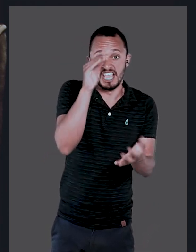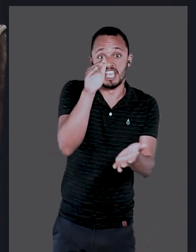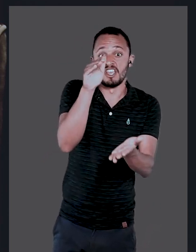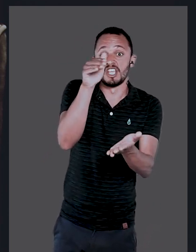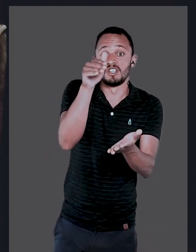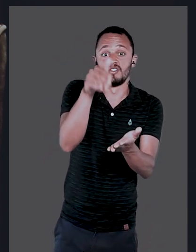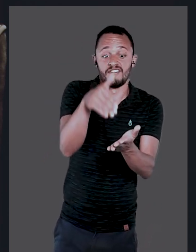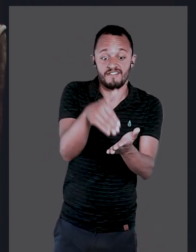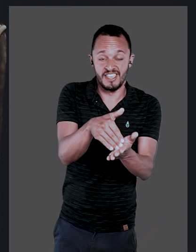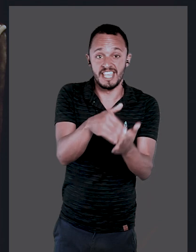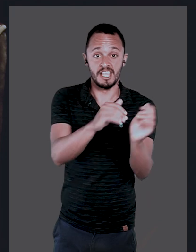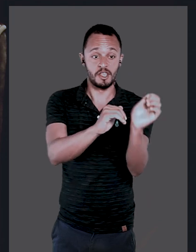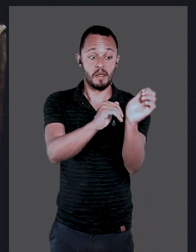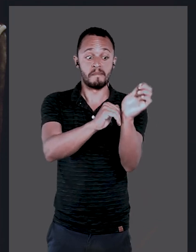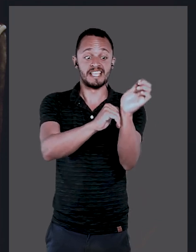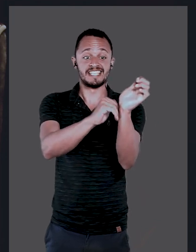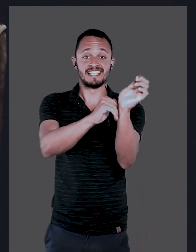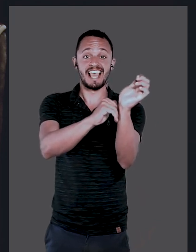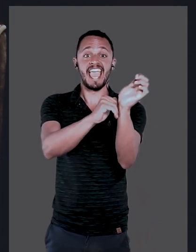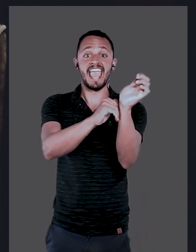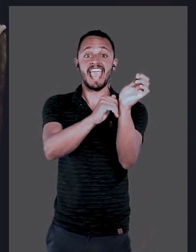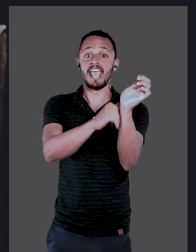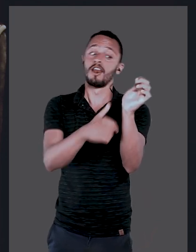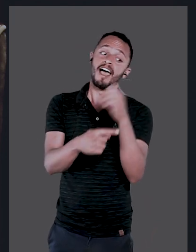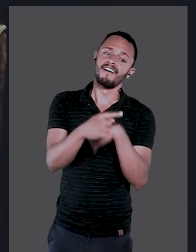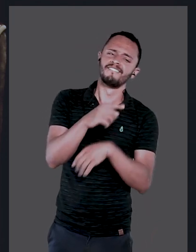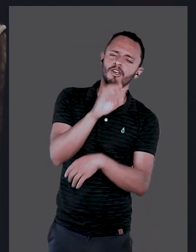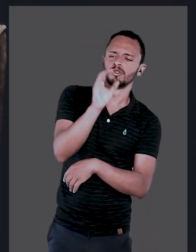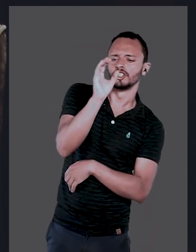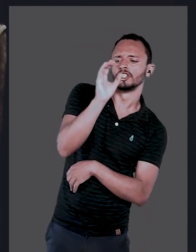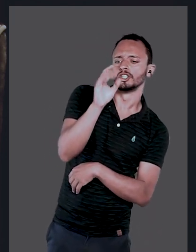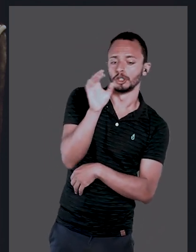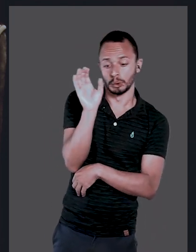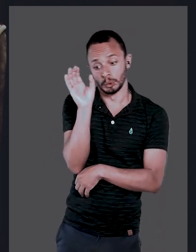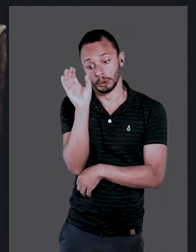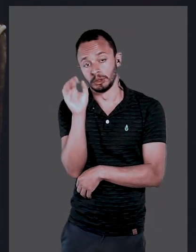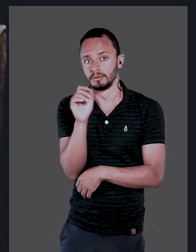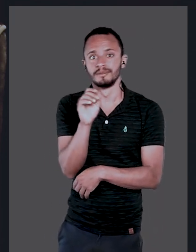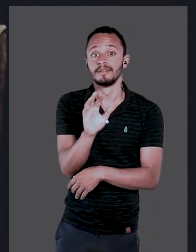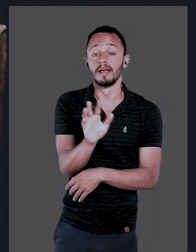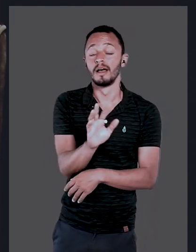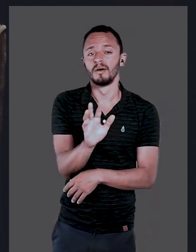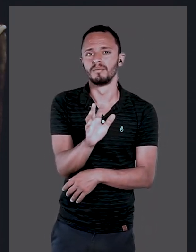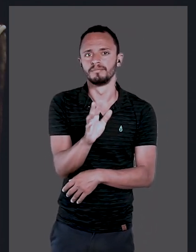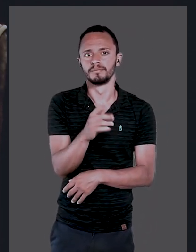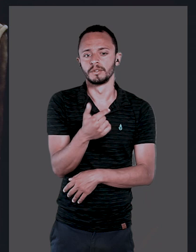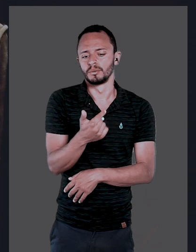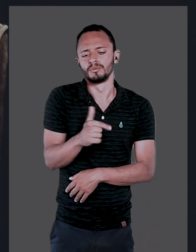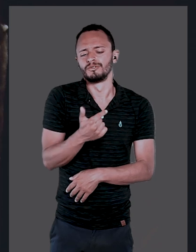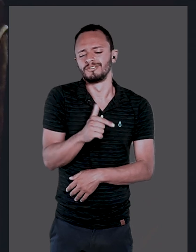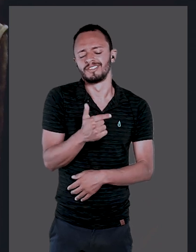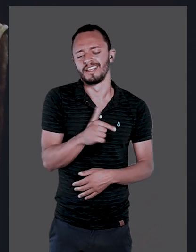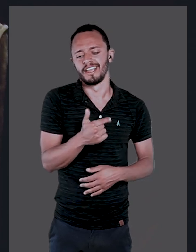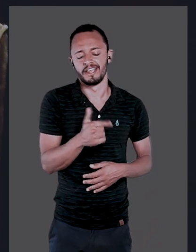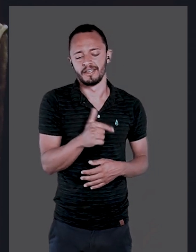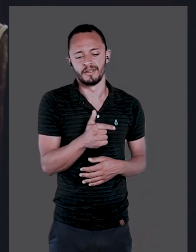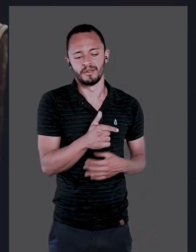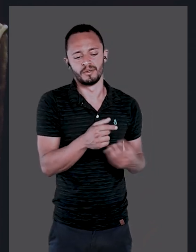uma coisa qualquer que é preciso entender no fim, um mistério, que a gente depois pensa: foi a tia, foi o